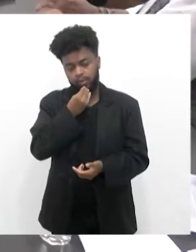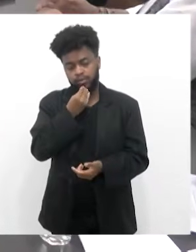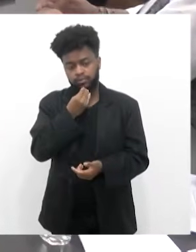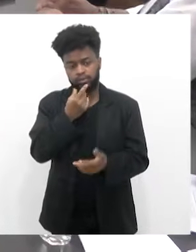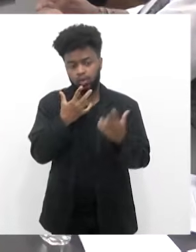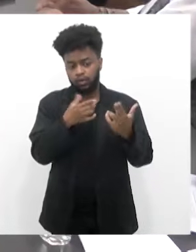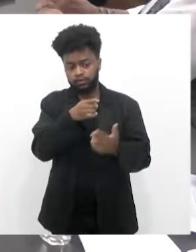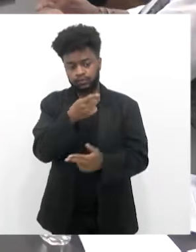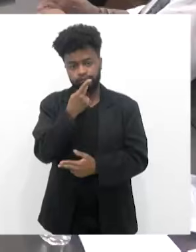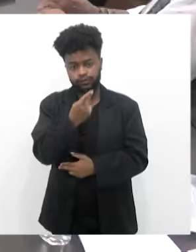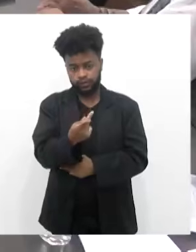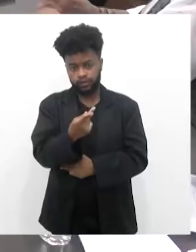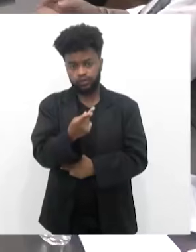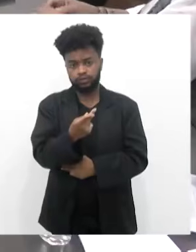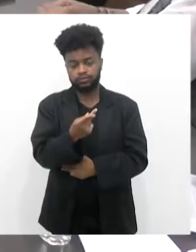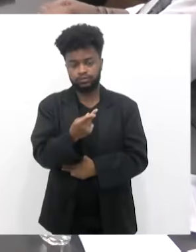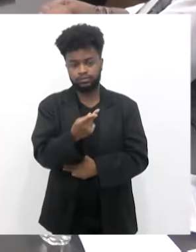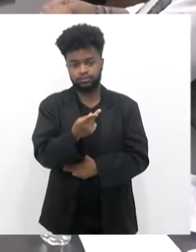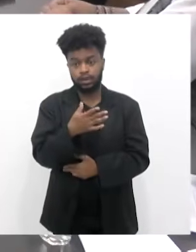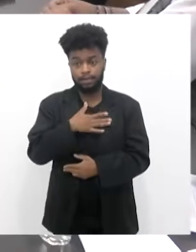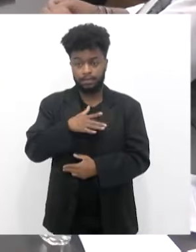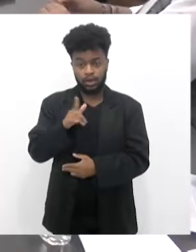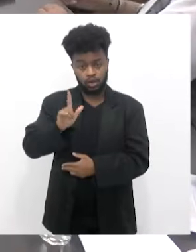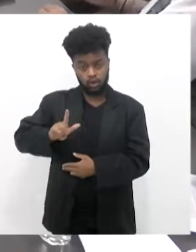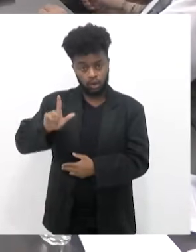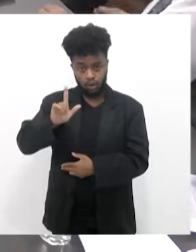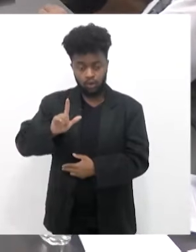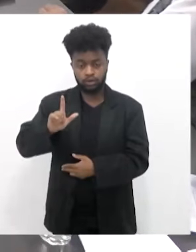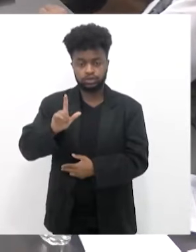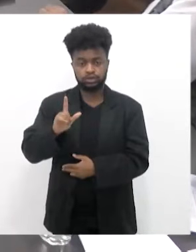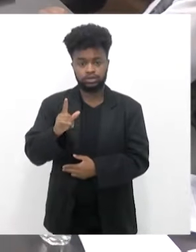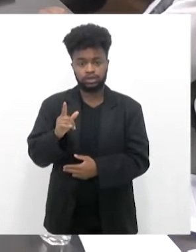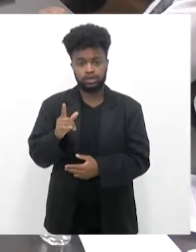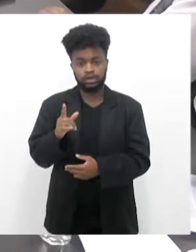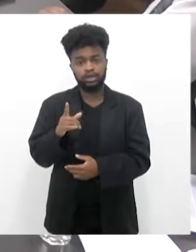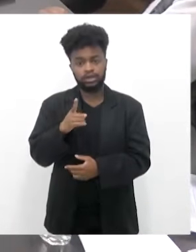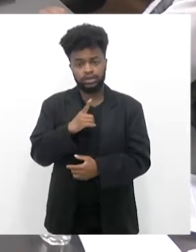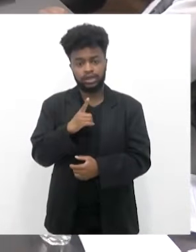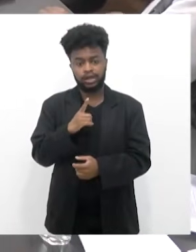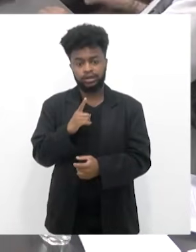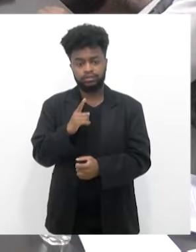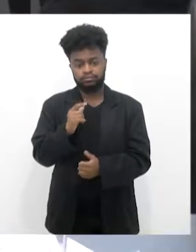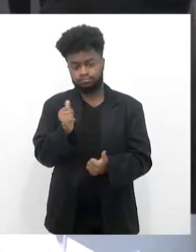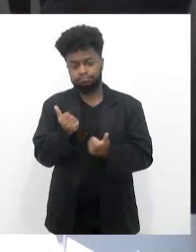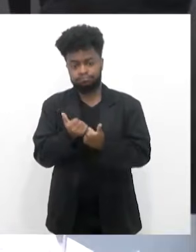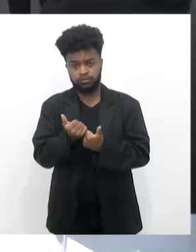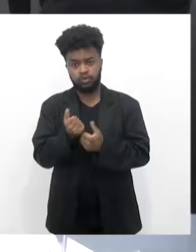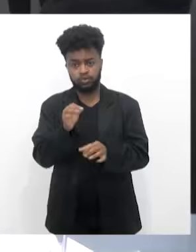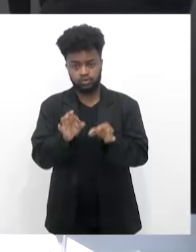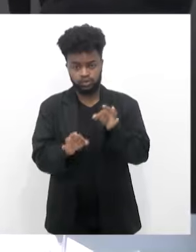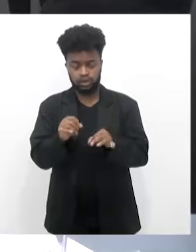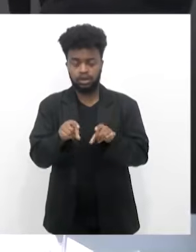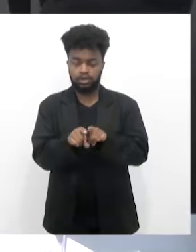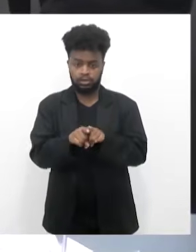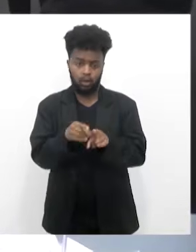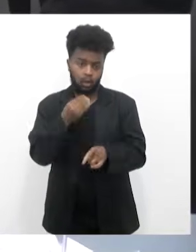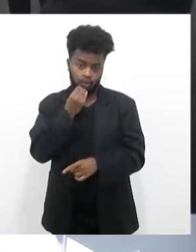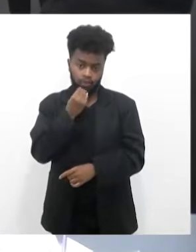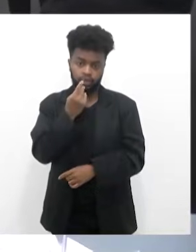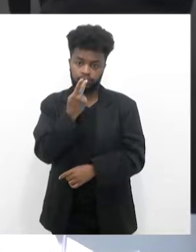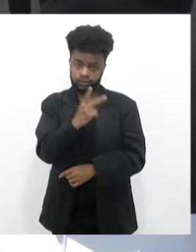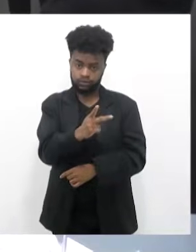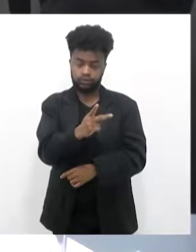como Vossa Excelência diz que a minha lógica tem força jurídica, por óbvio, a